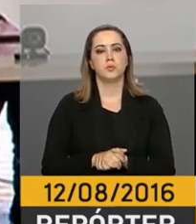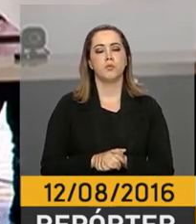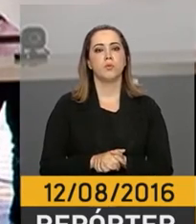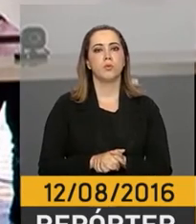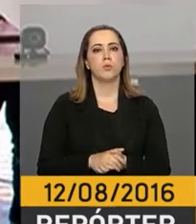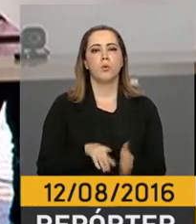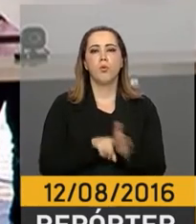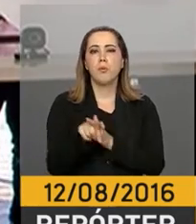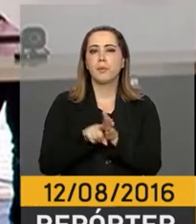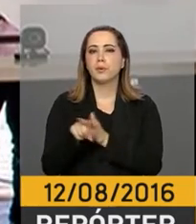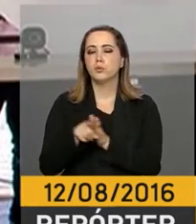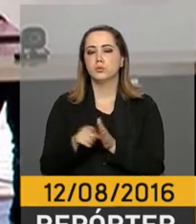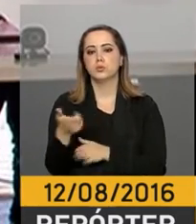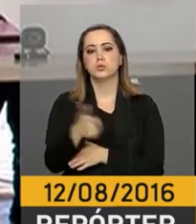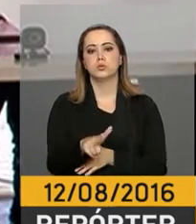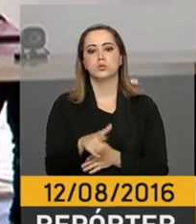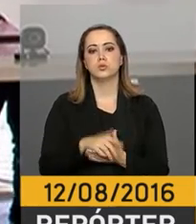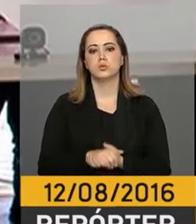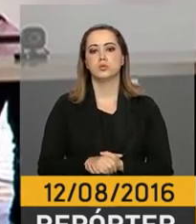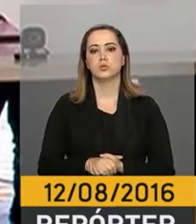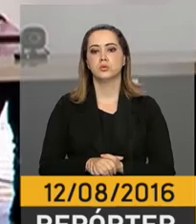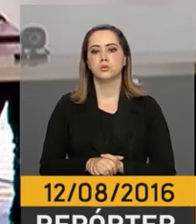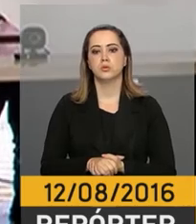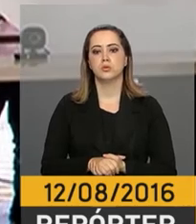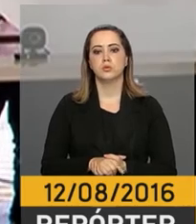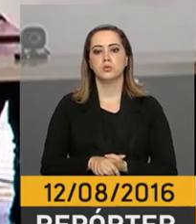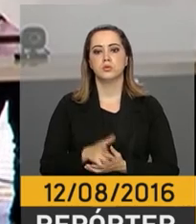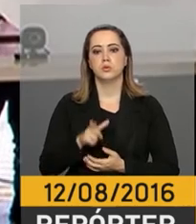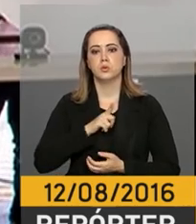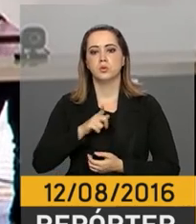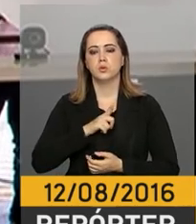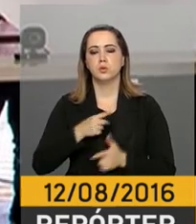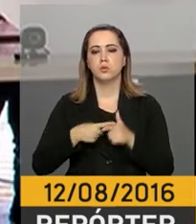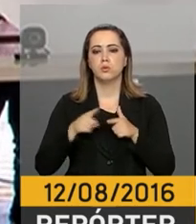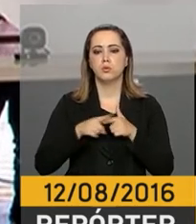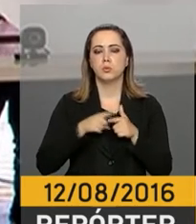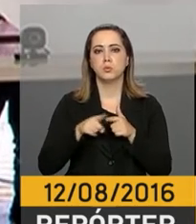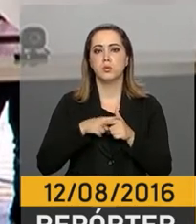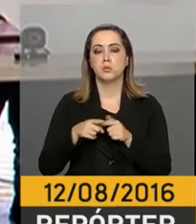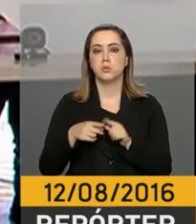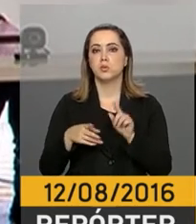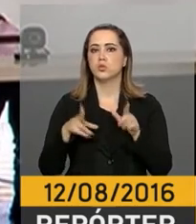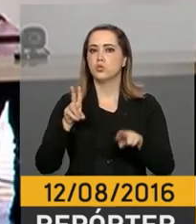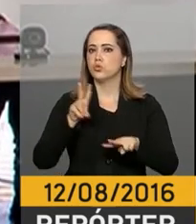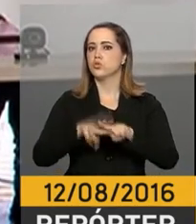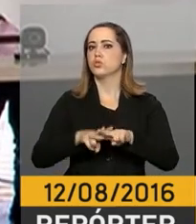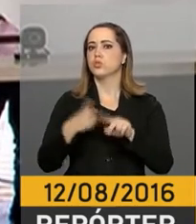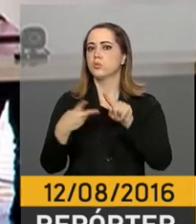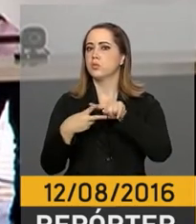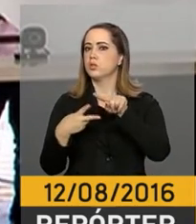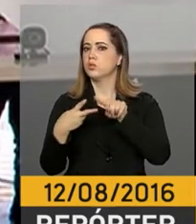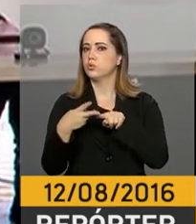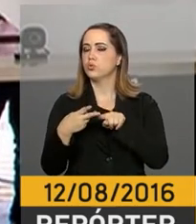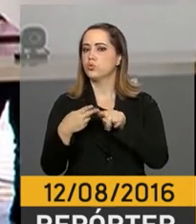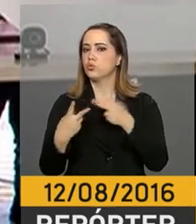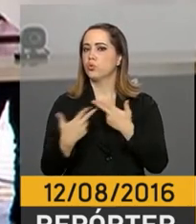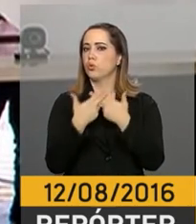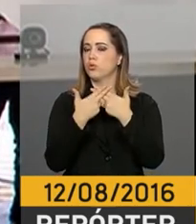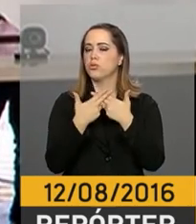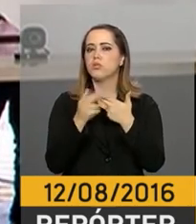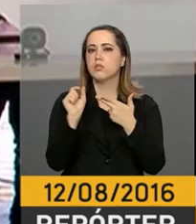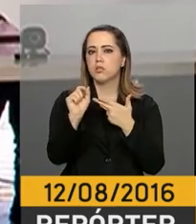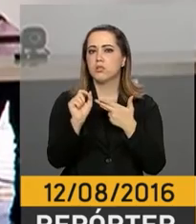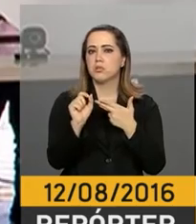dois supostos ligados a esses grupos extremistas. Essa informação é menos alardeada do que em outras